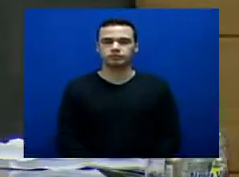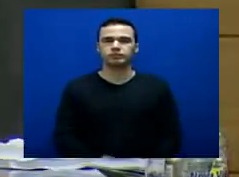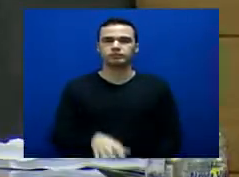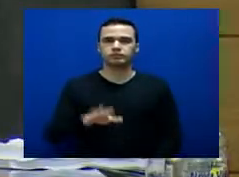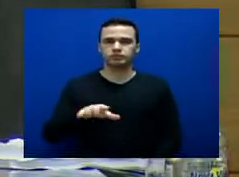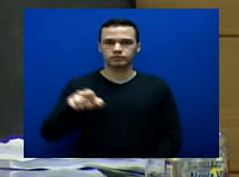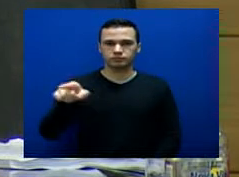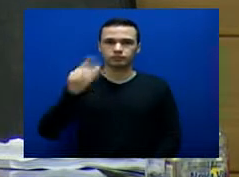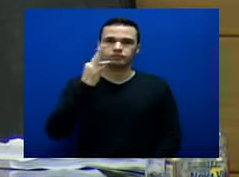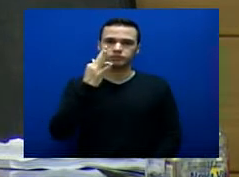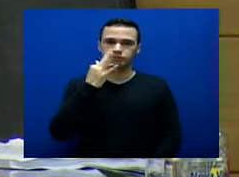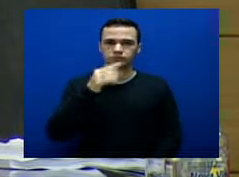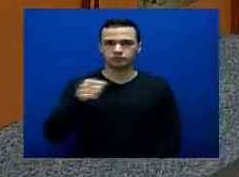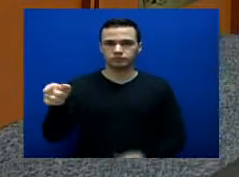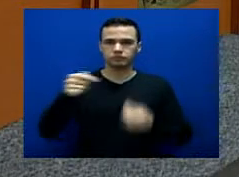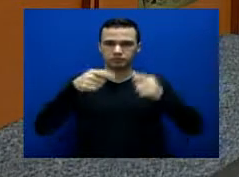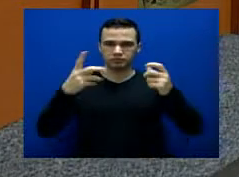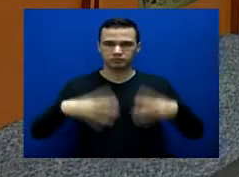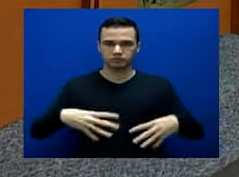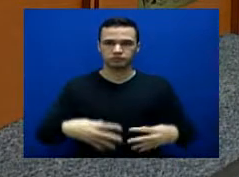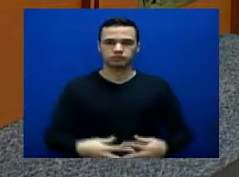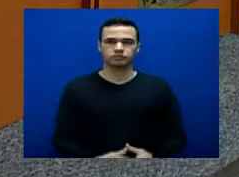Vereador Dini.